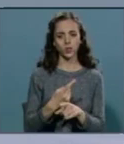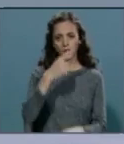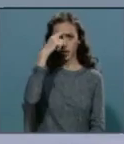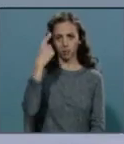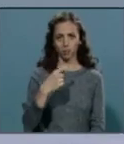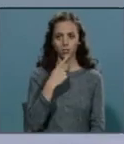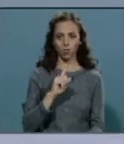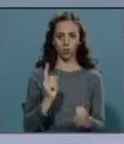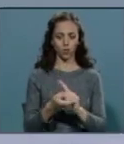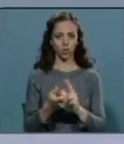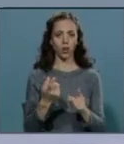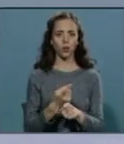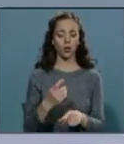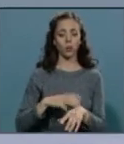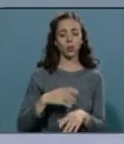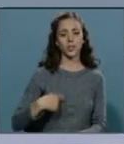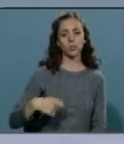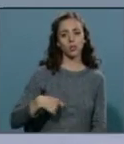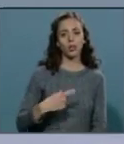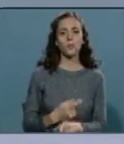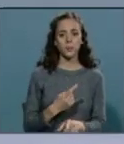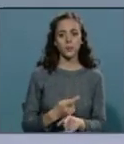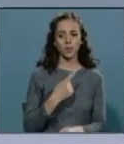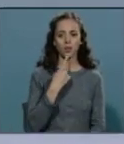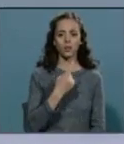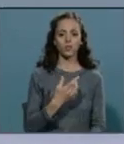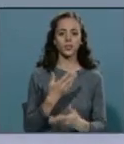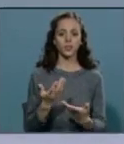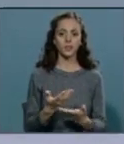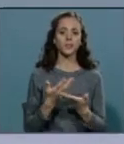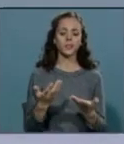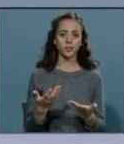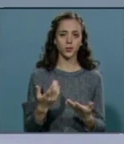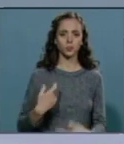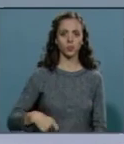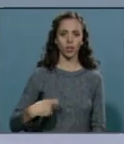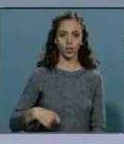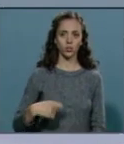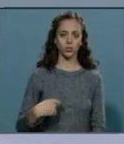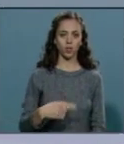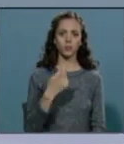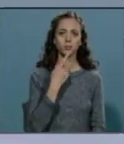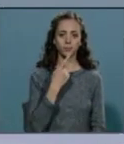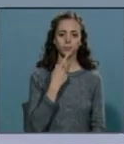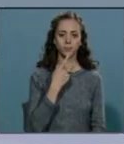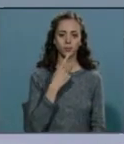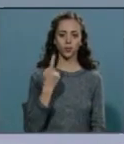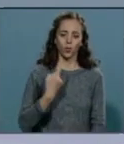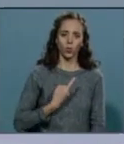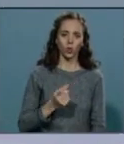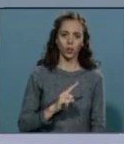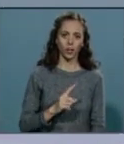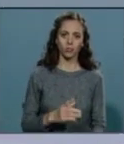difícil de contrariar por parte do nacional qualquer forma vou referir que o nacional entende que não